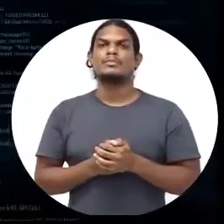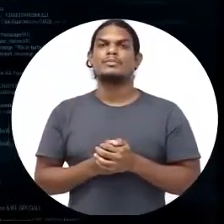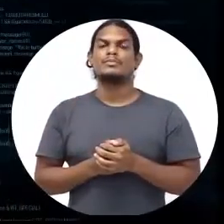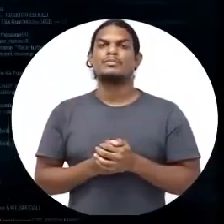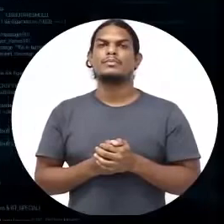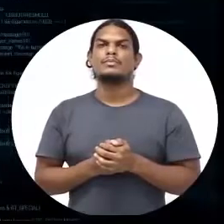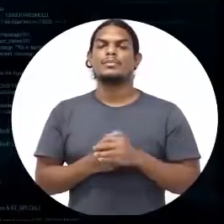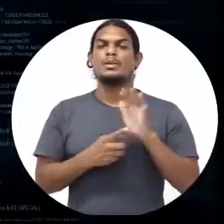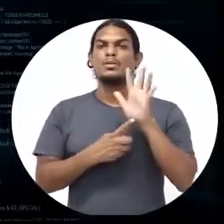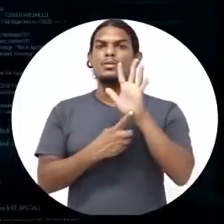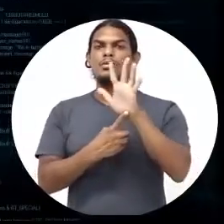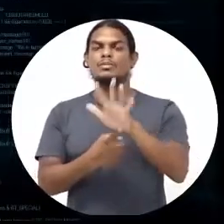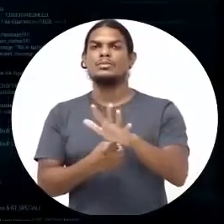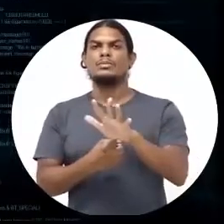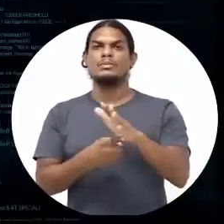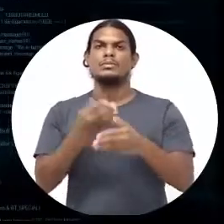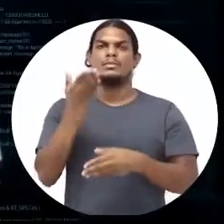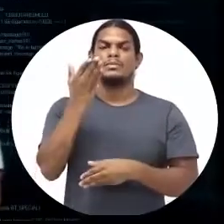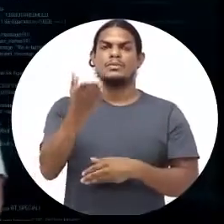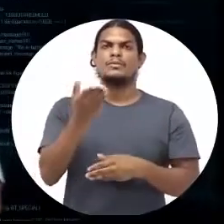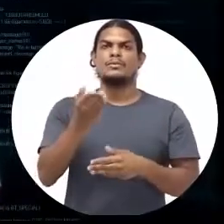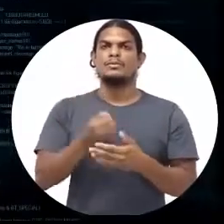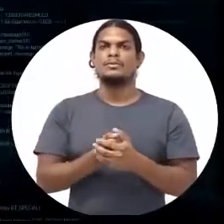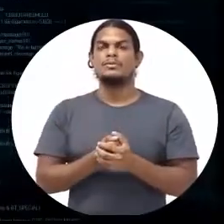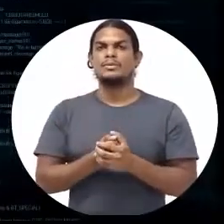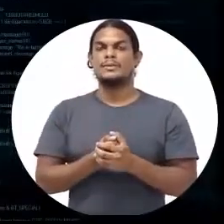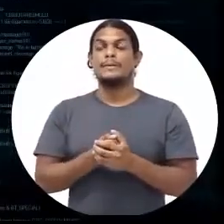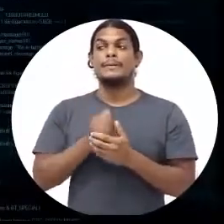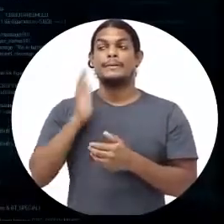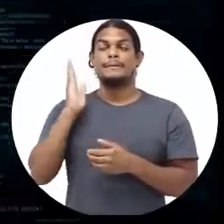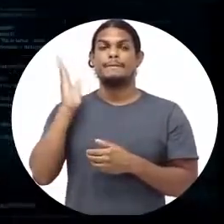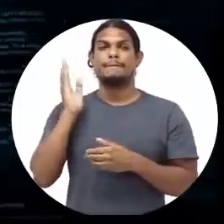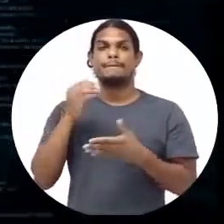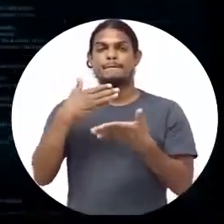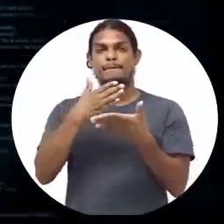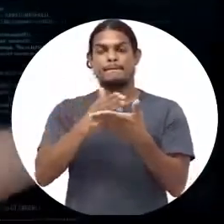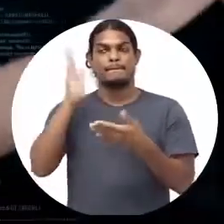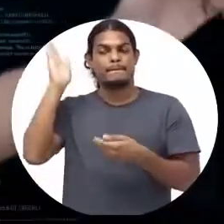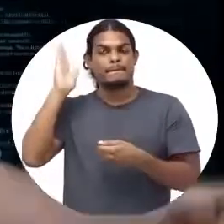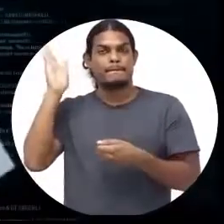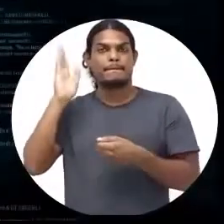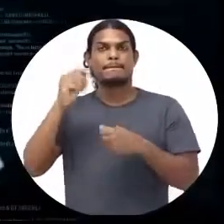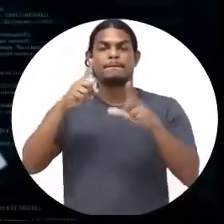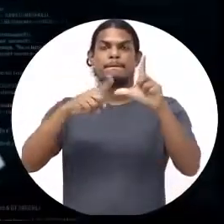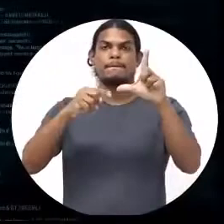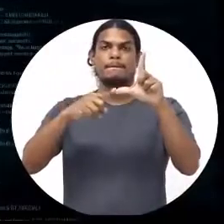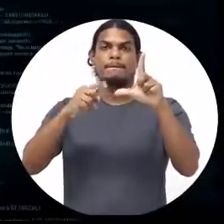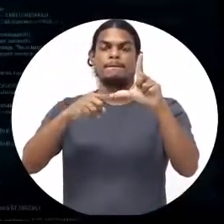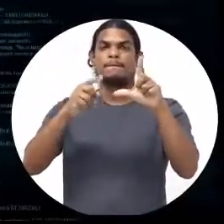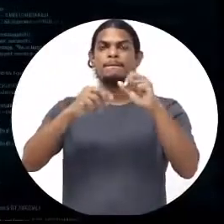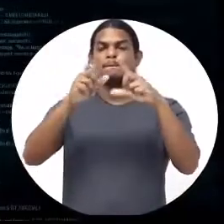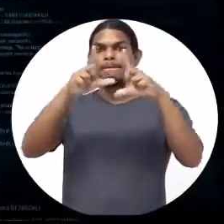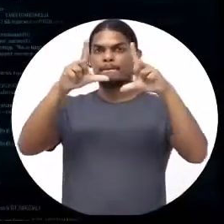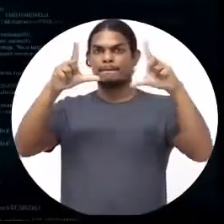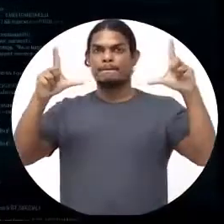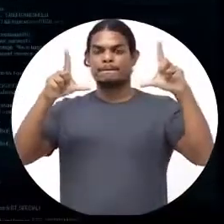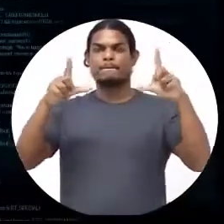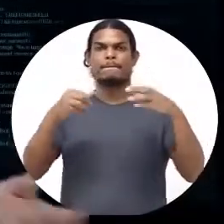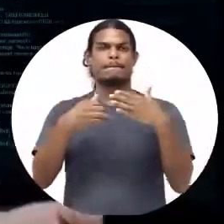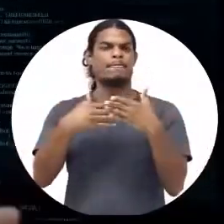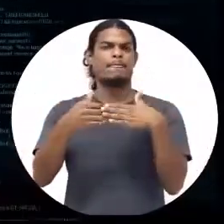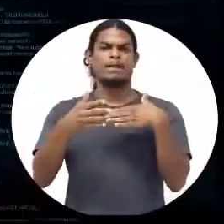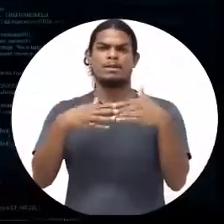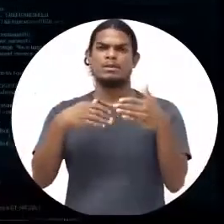parte do doctype, respeite, ele é em maiúscula. E o restante do documento? Não, o restante do documento aí você faz do jeito que você achar